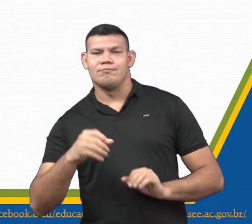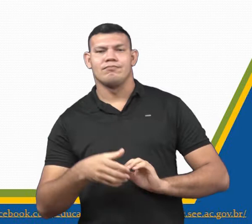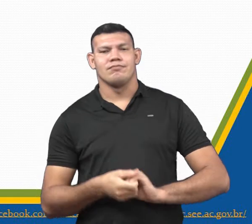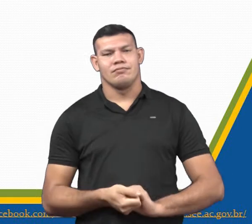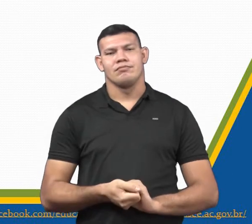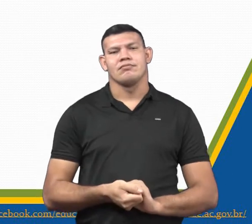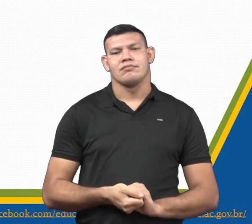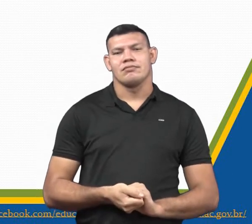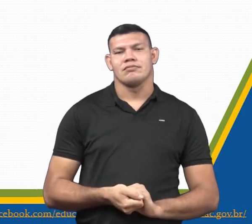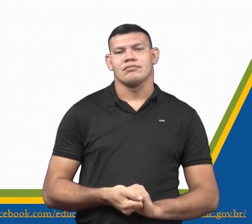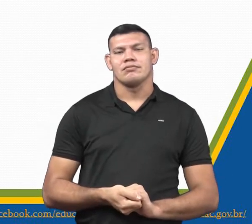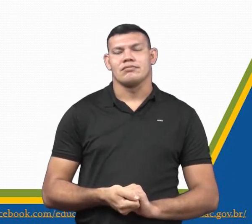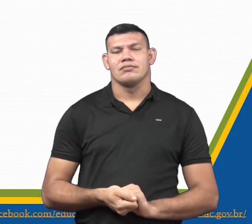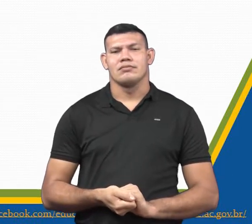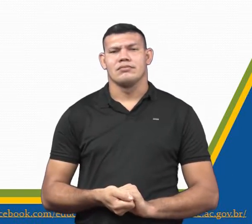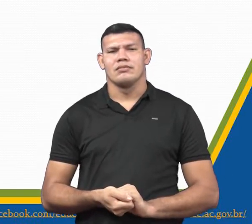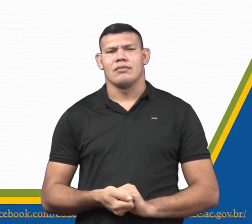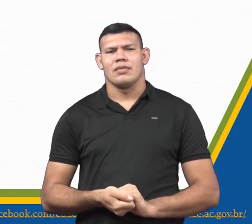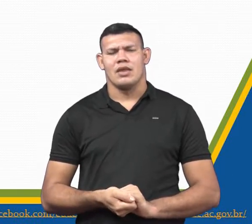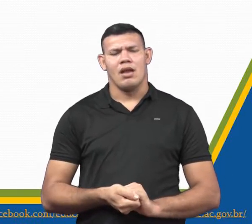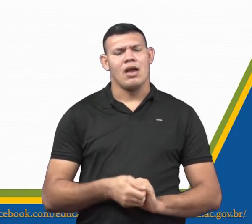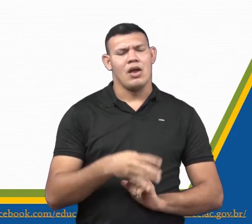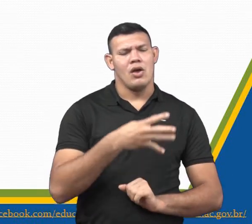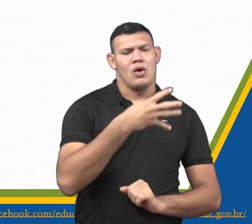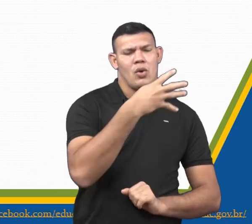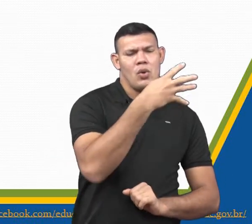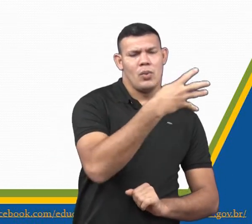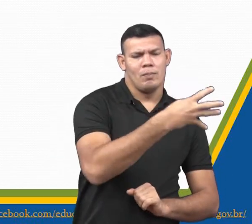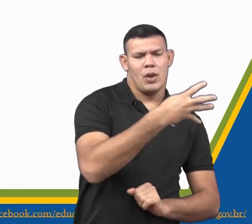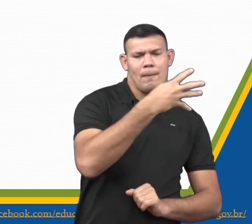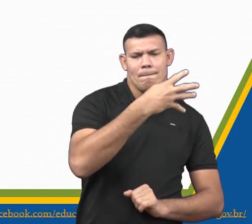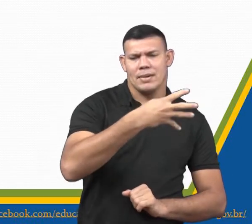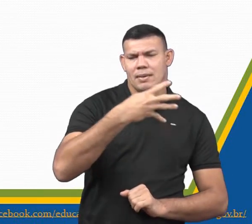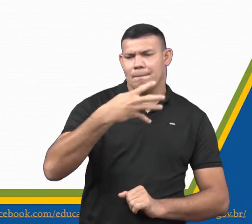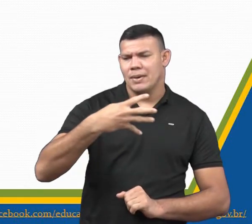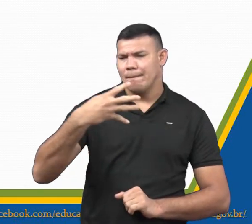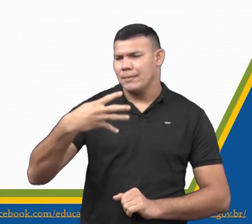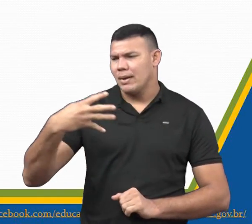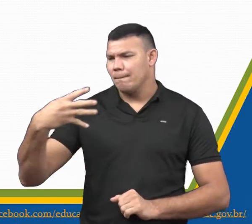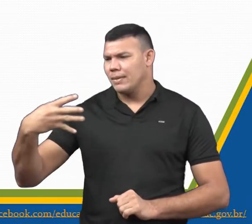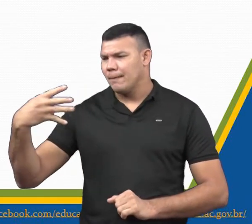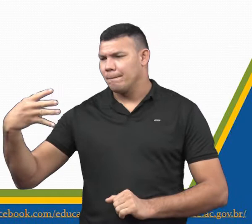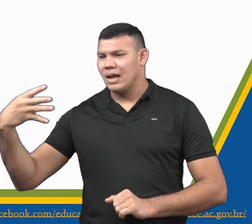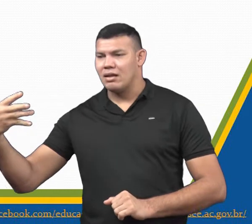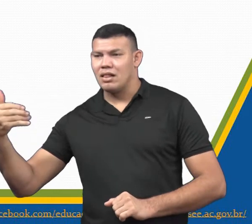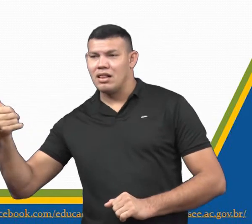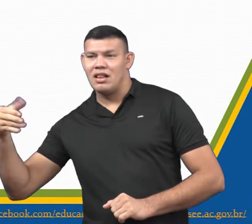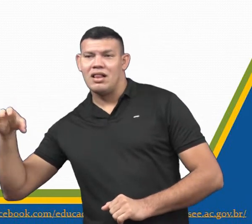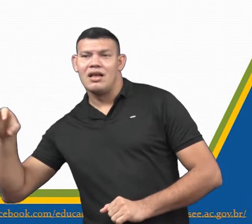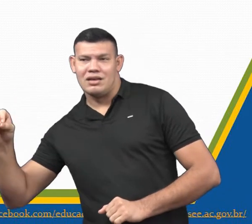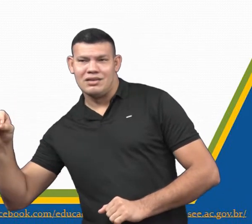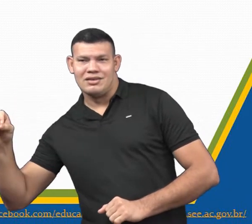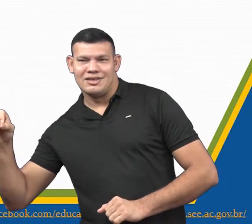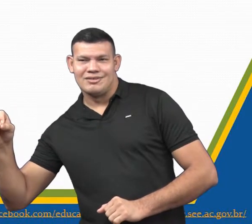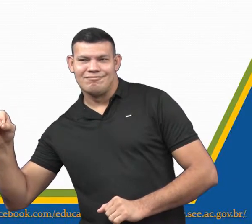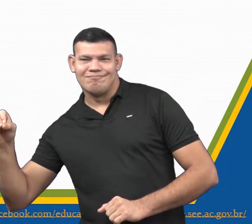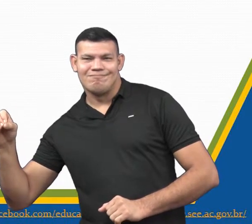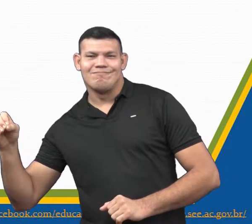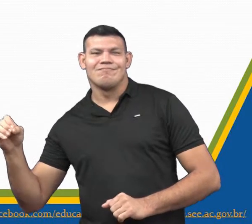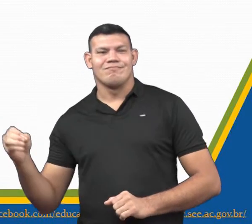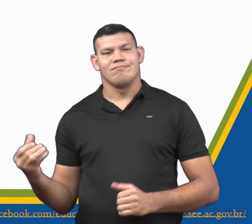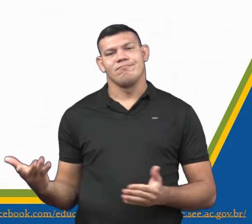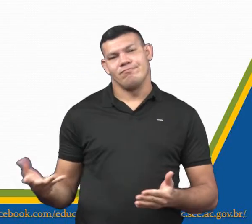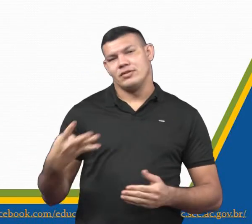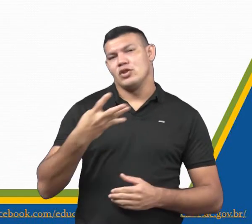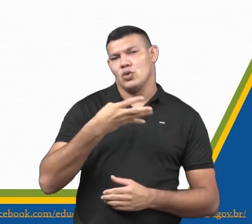4 dezenas. E cada dezena compõe 10 unidades. Logo, 4 dezenas, eu